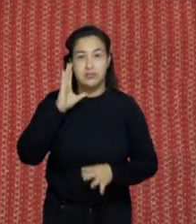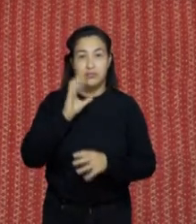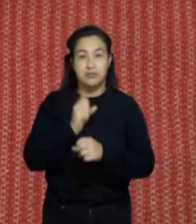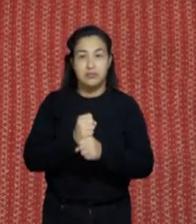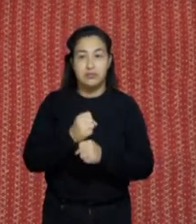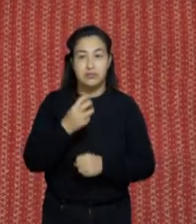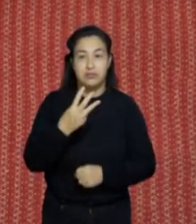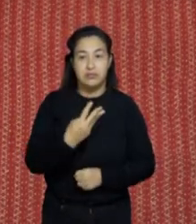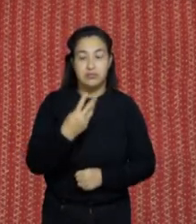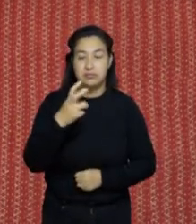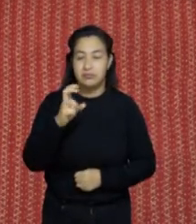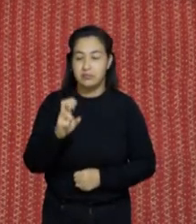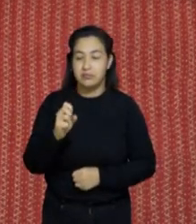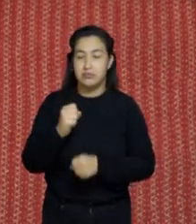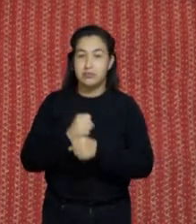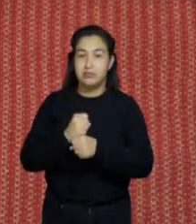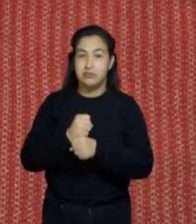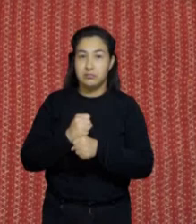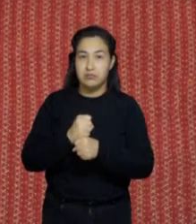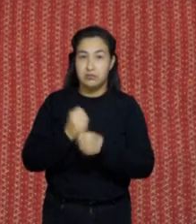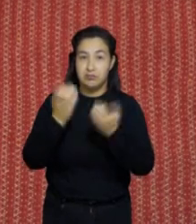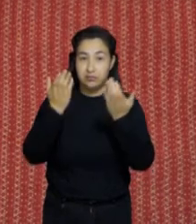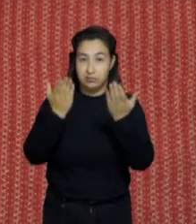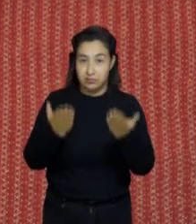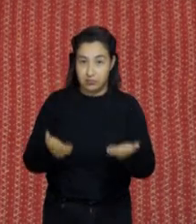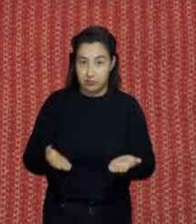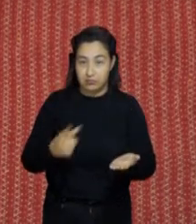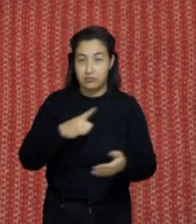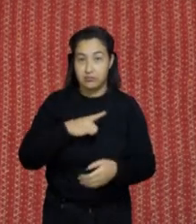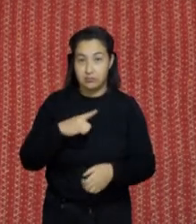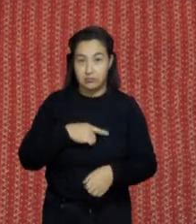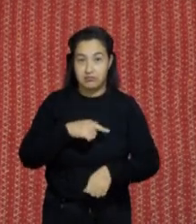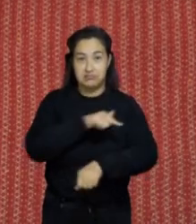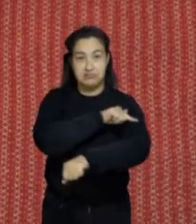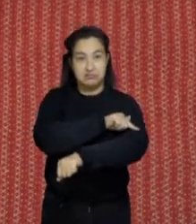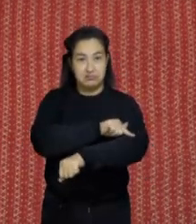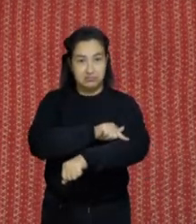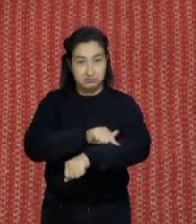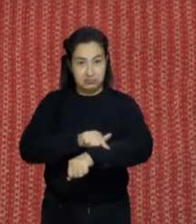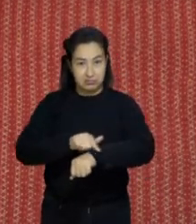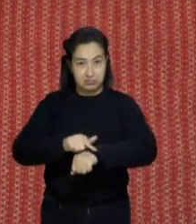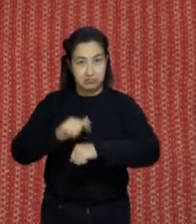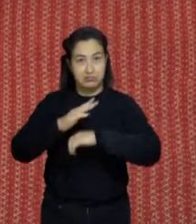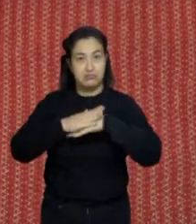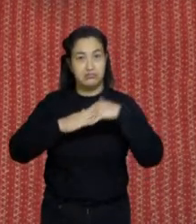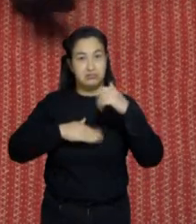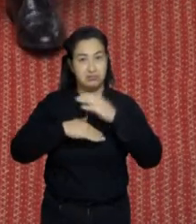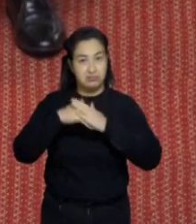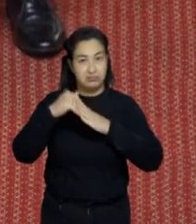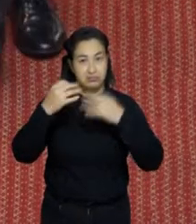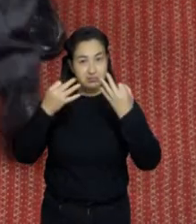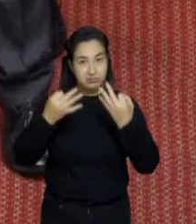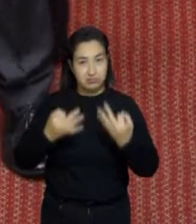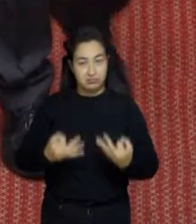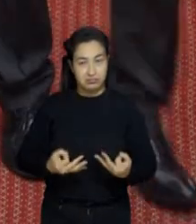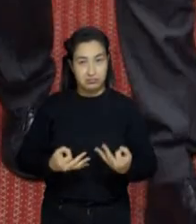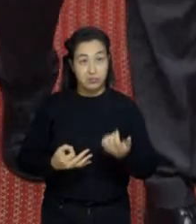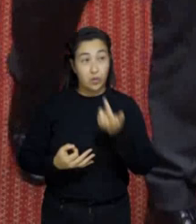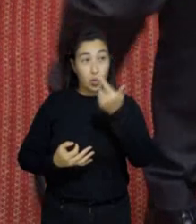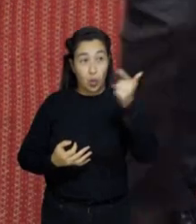anos. Os senhores são exemplos de boas práticas. Os senhores são um exemplo para inspirar